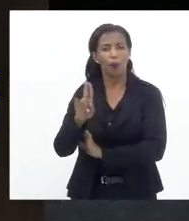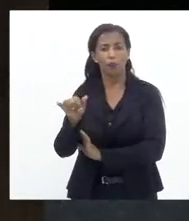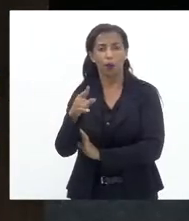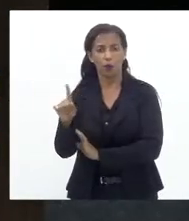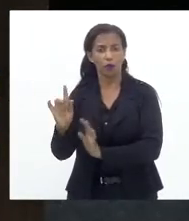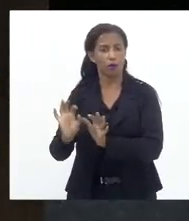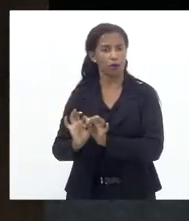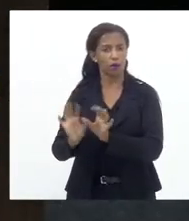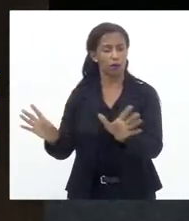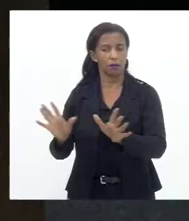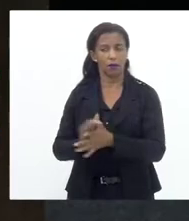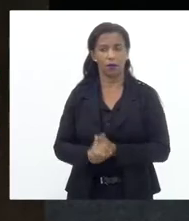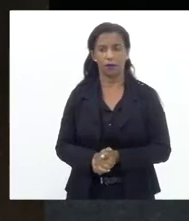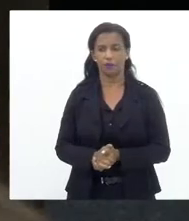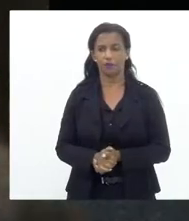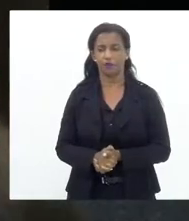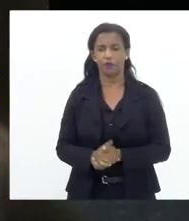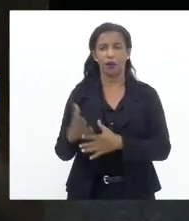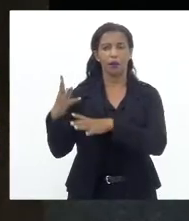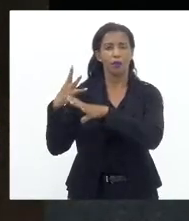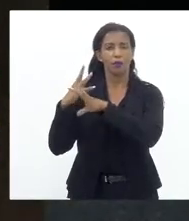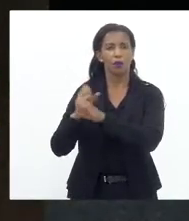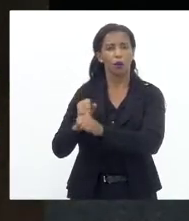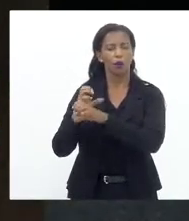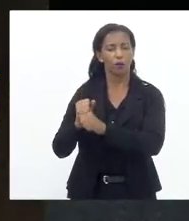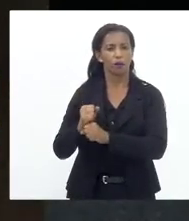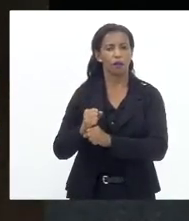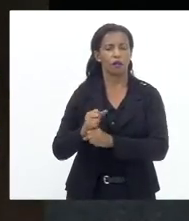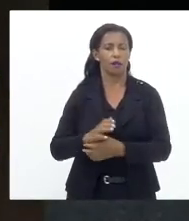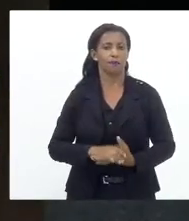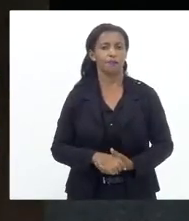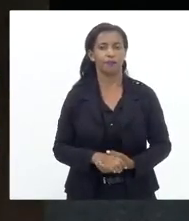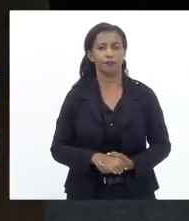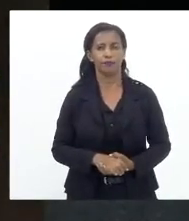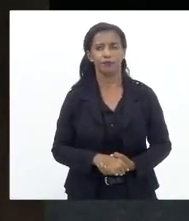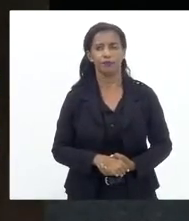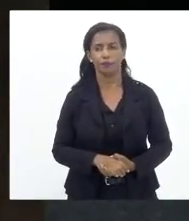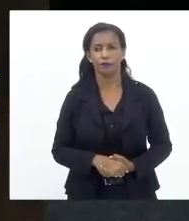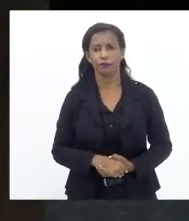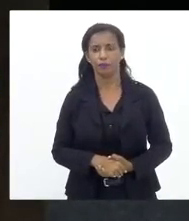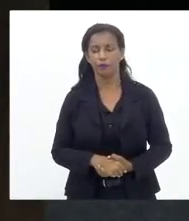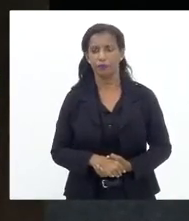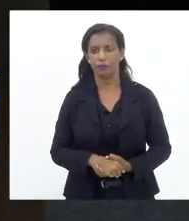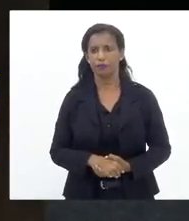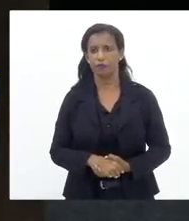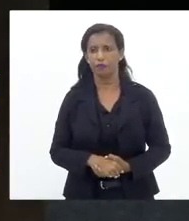exceção que se contabilizar o precatório não tem dinheiro para nada né